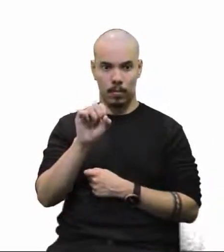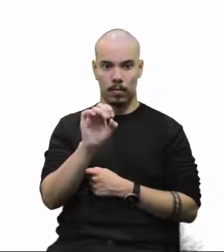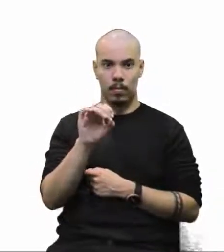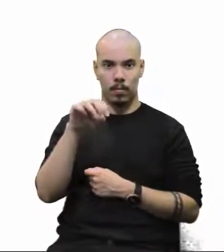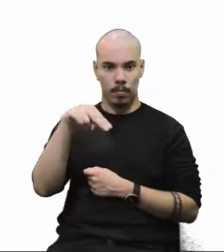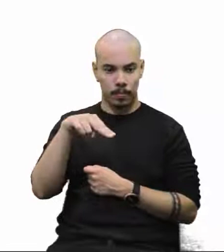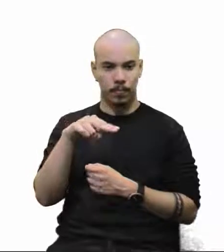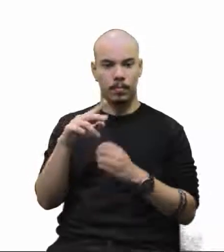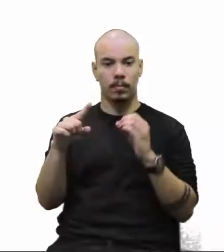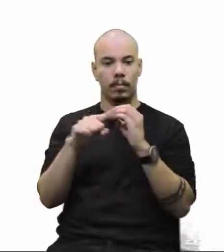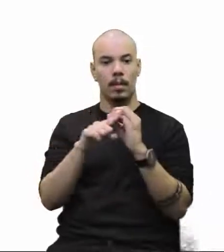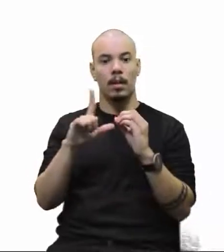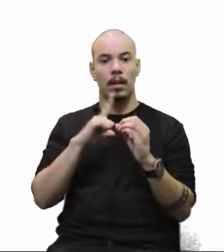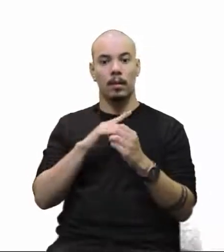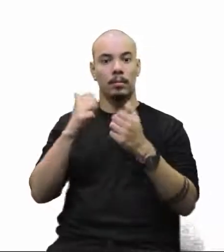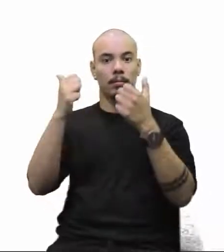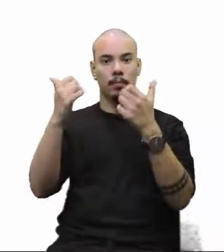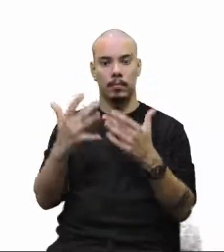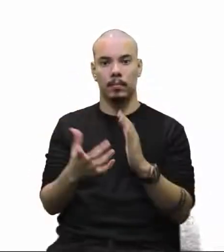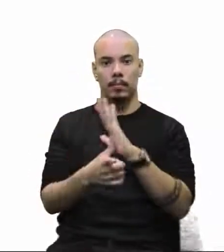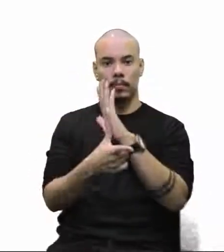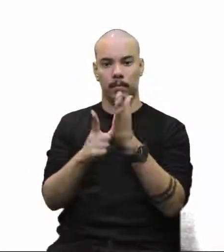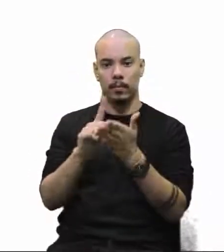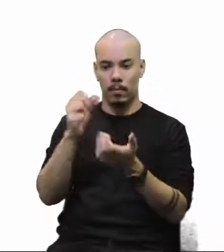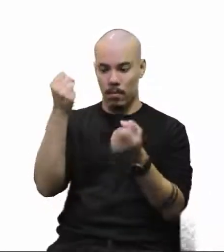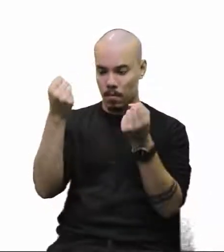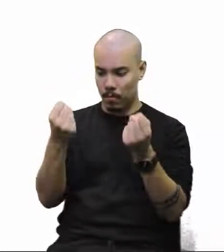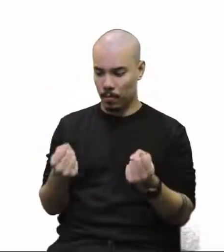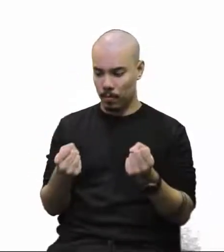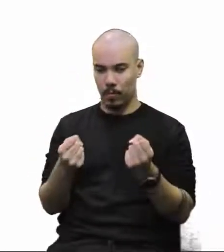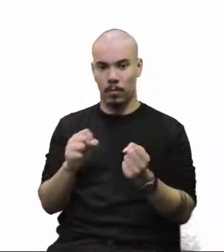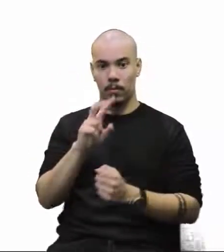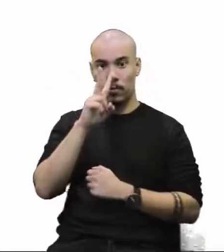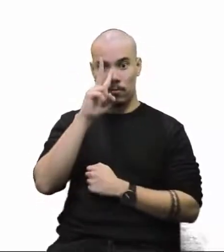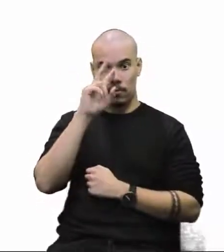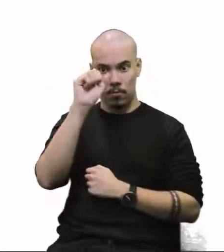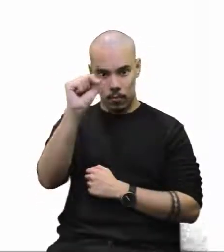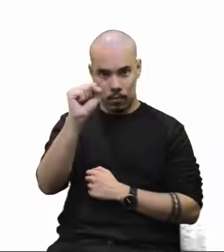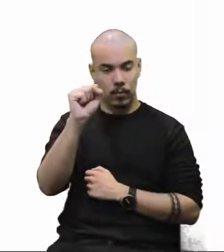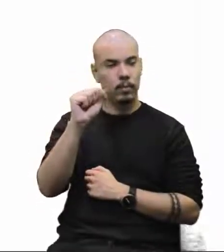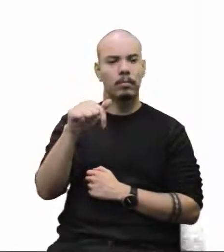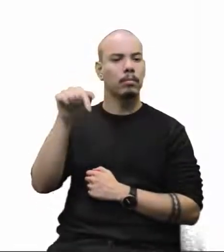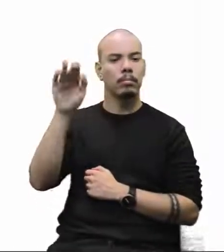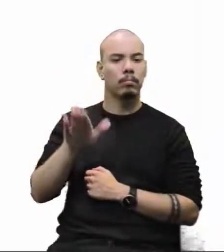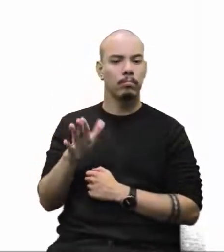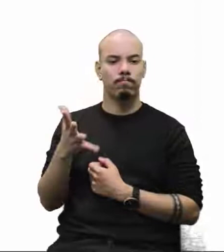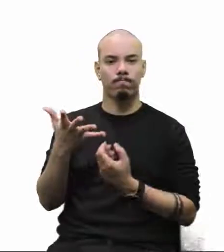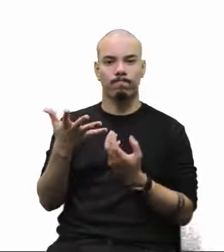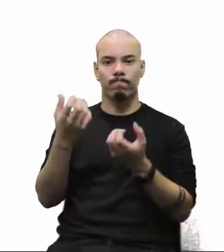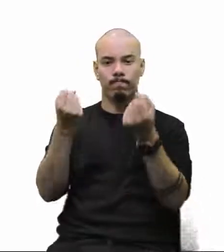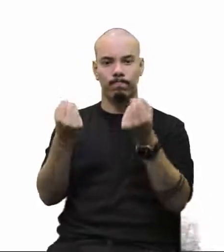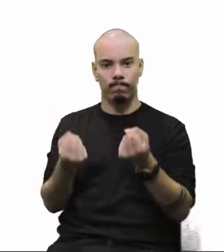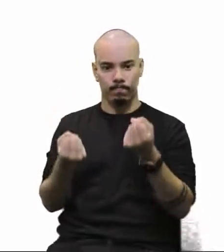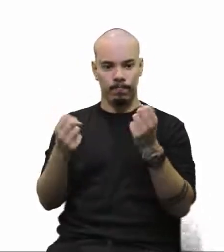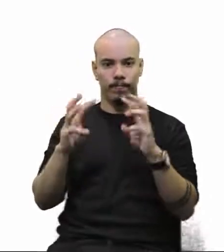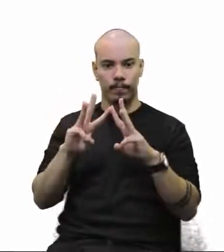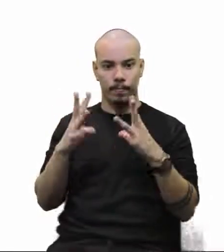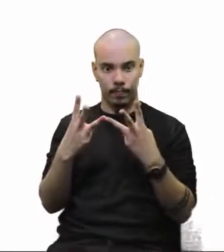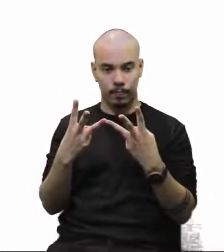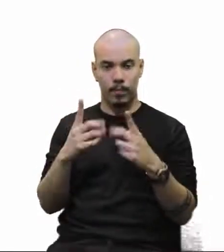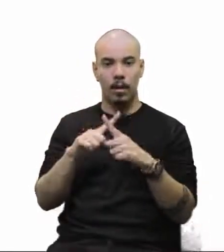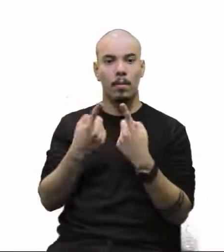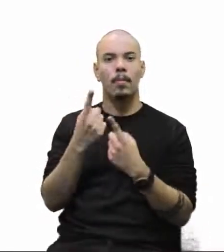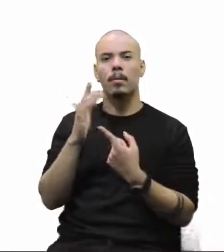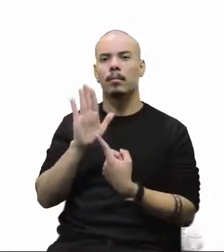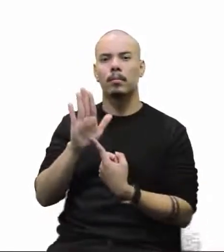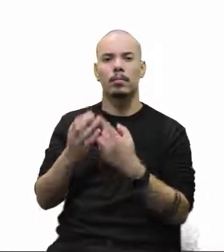quem? Nós falamos que tem que ser igual ao peso, tem que ser igual à força magnética. Massa quem é o gravidade, peso? Né? Massa e gravidade. Porque apareceu,